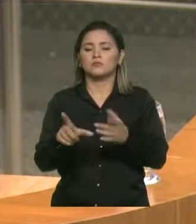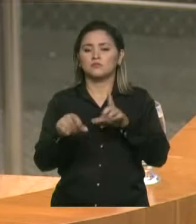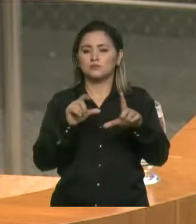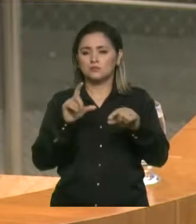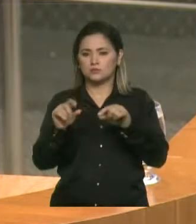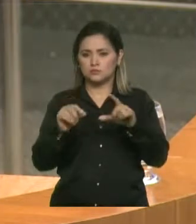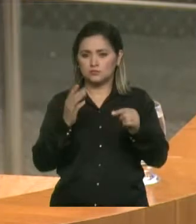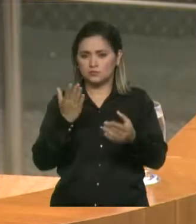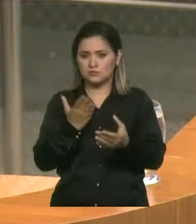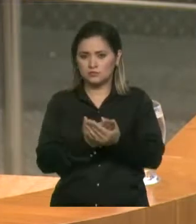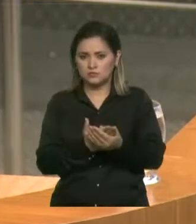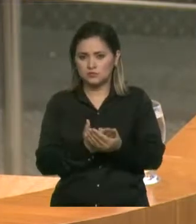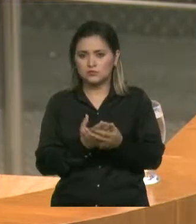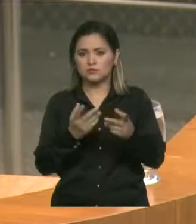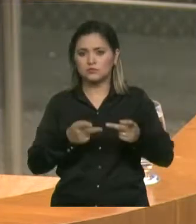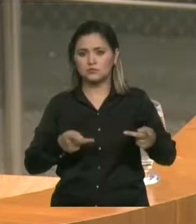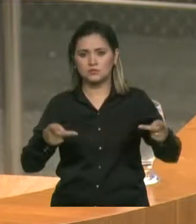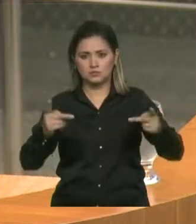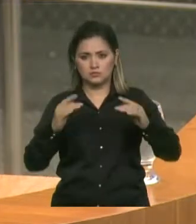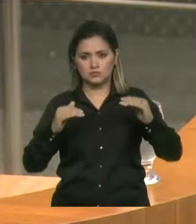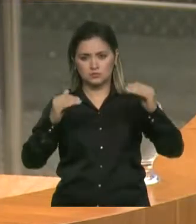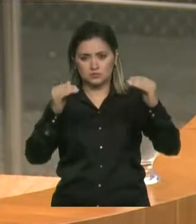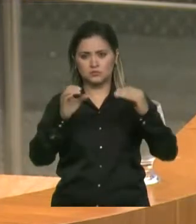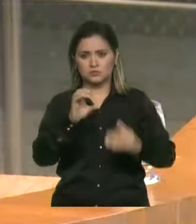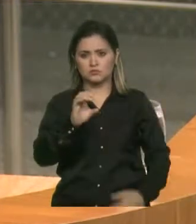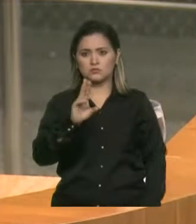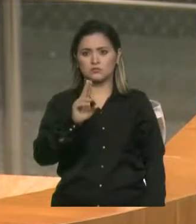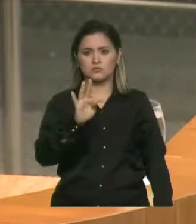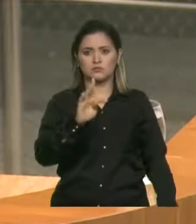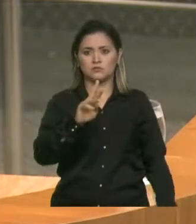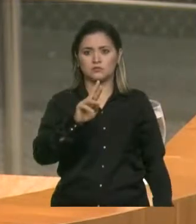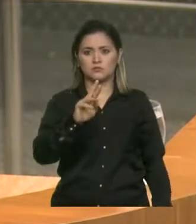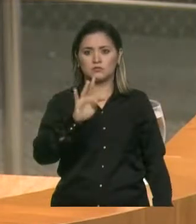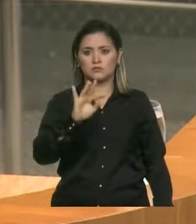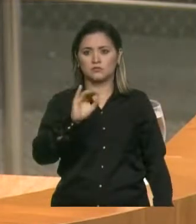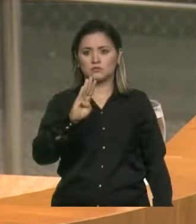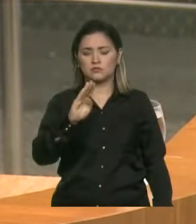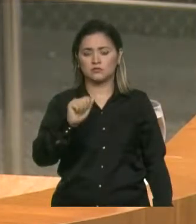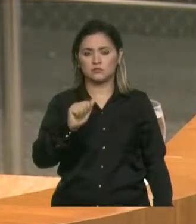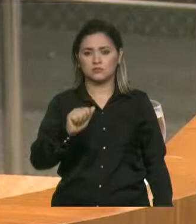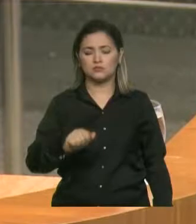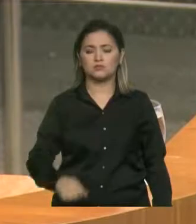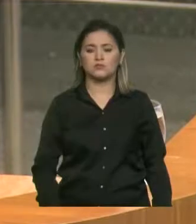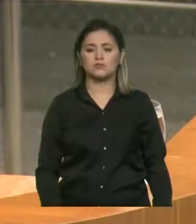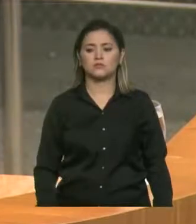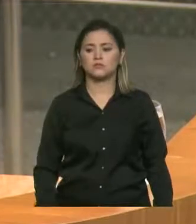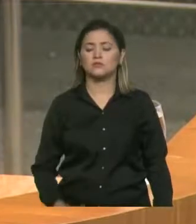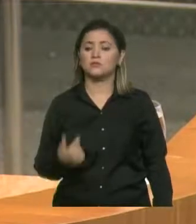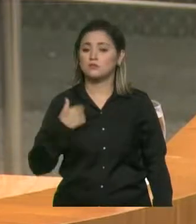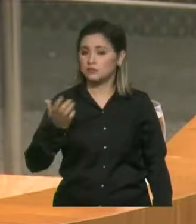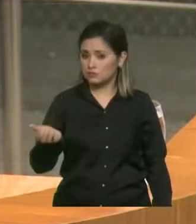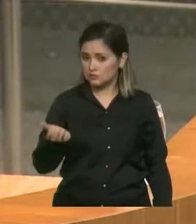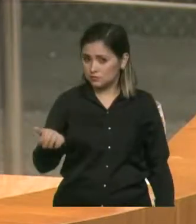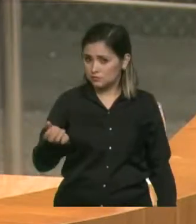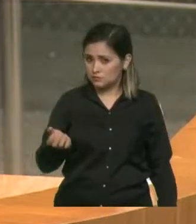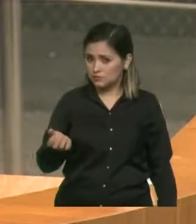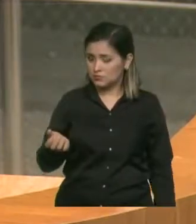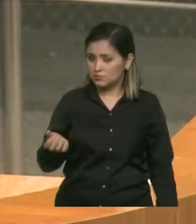fazer uma paródia à música do cantor e compositor maranhense Zeca